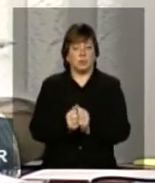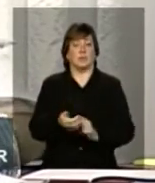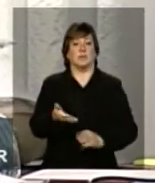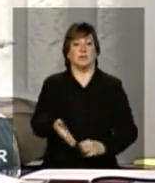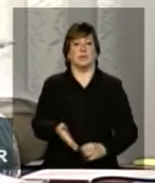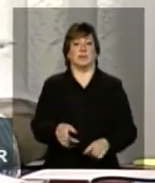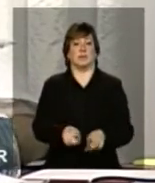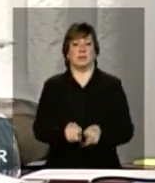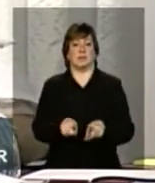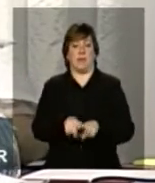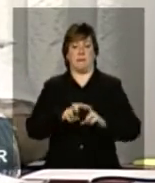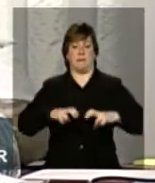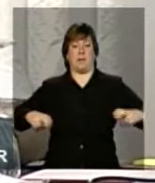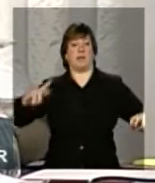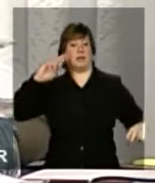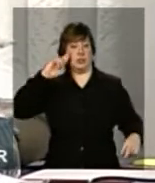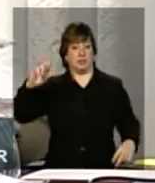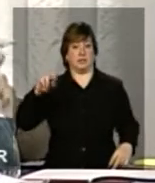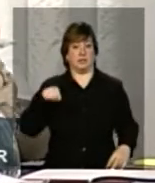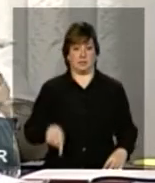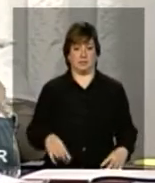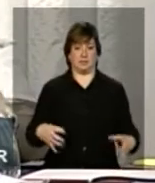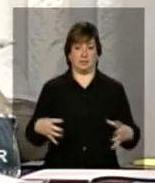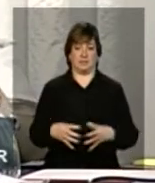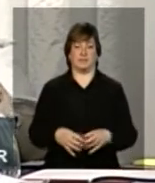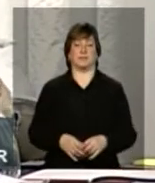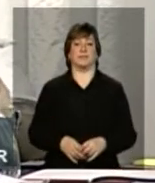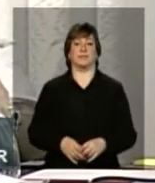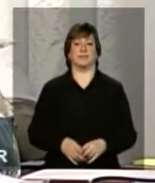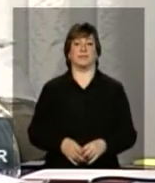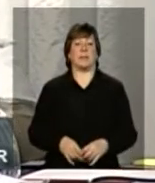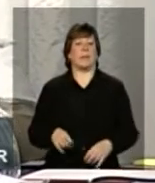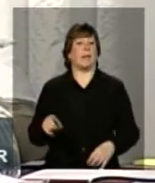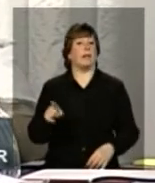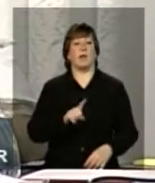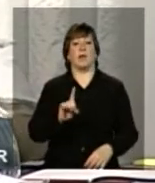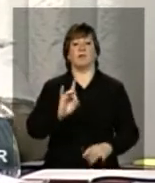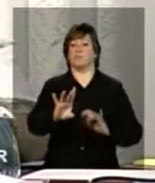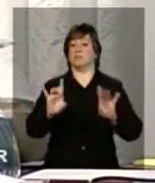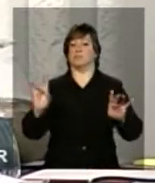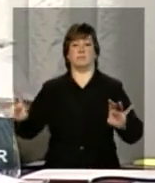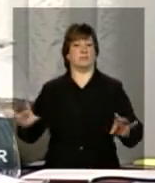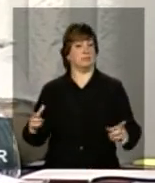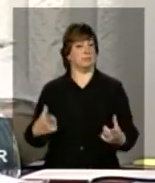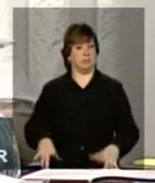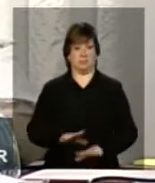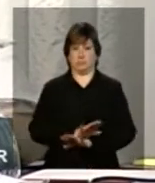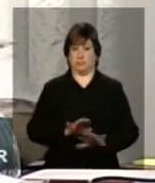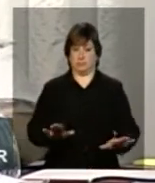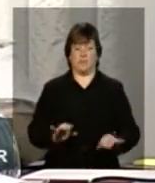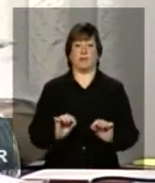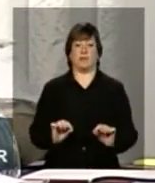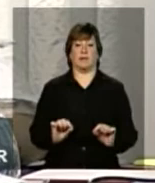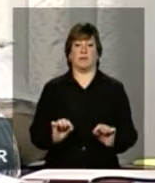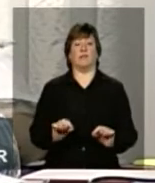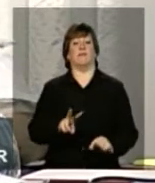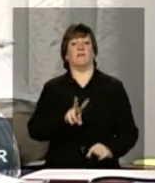às mesas diretivas da CIM, não serão individuais mais, serão